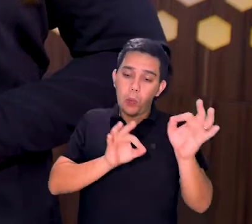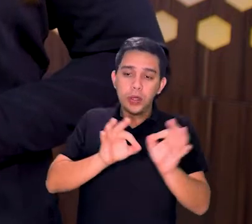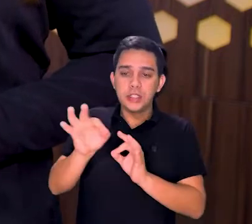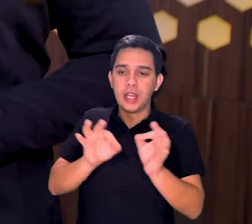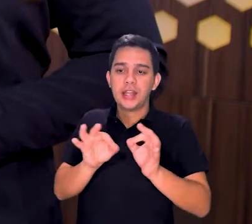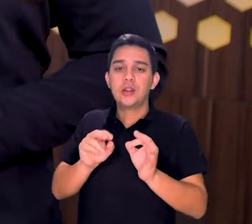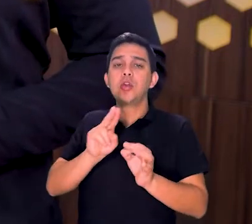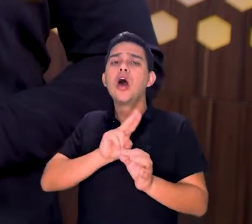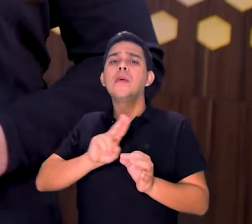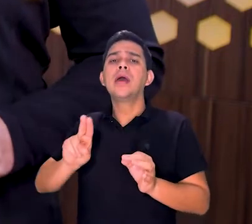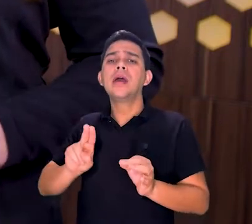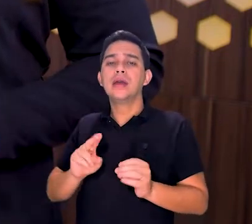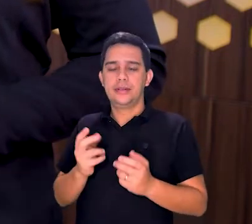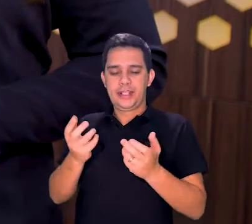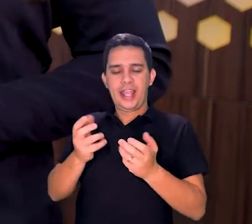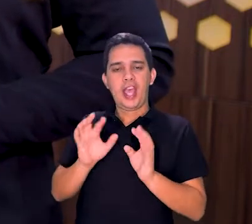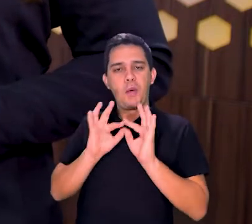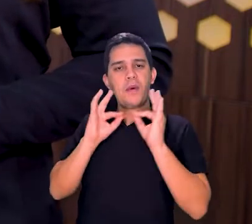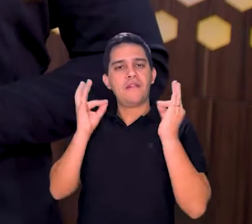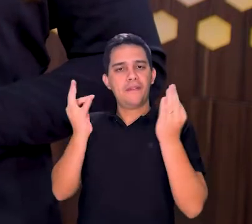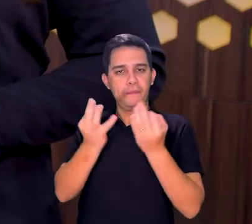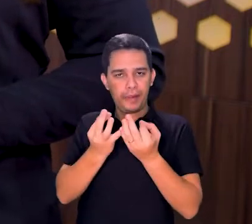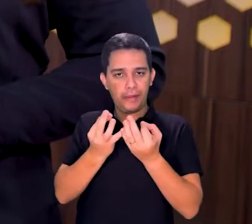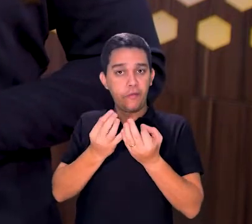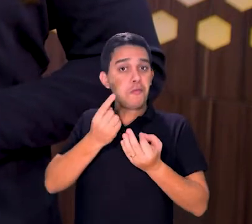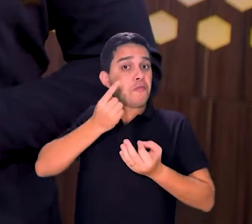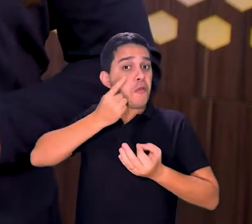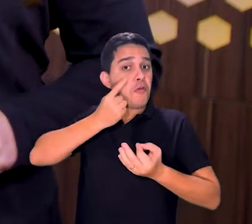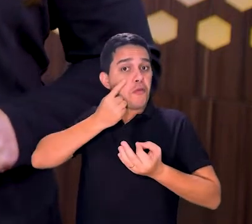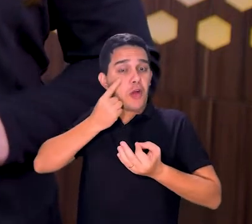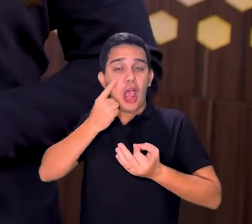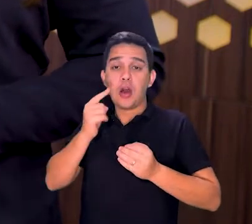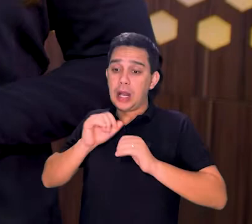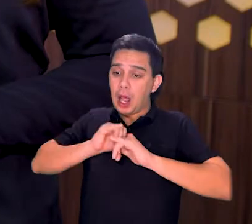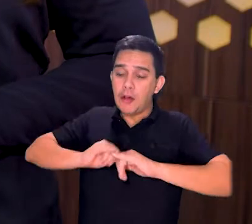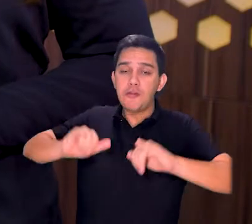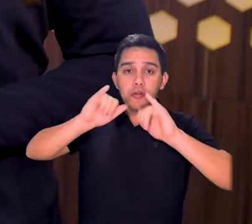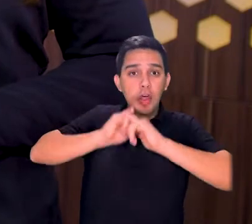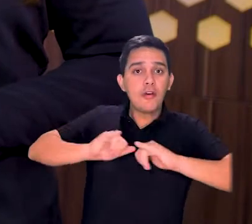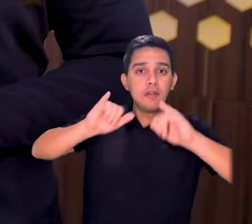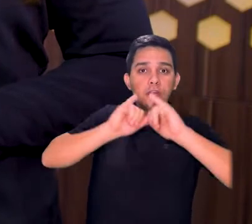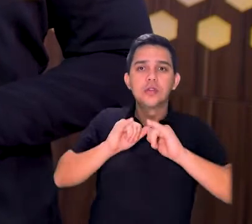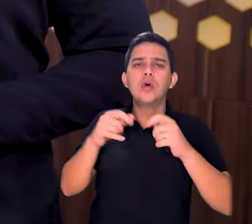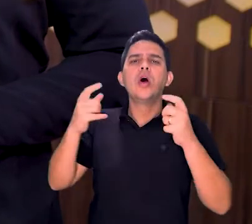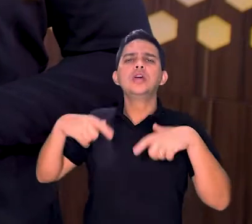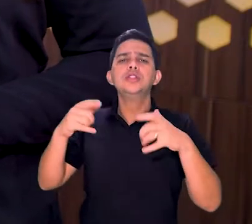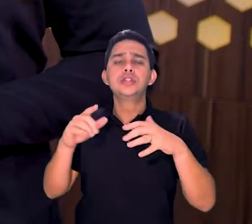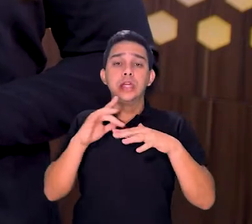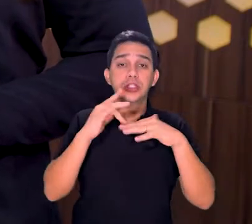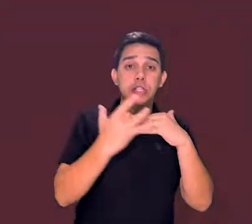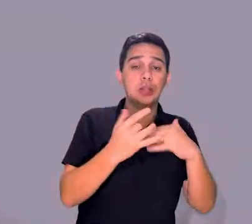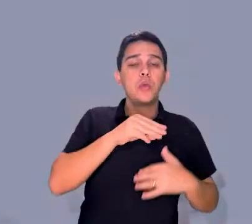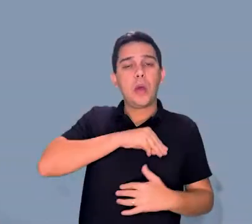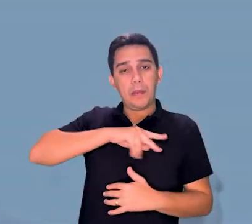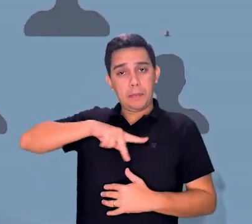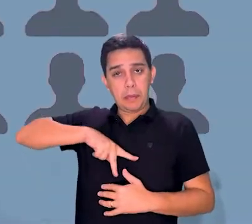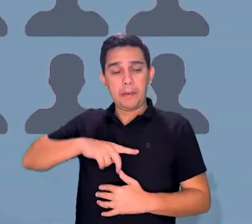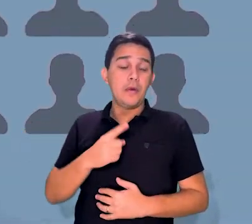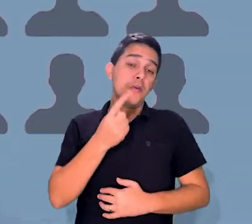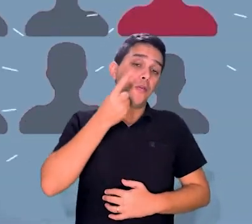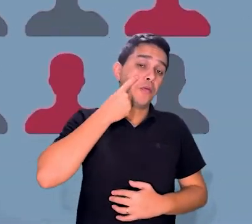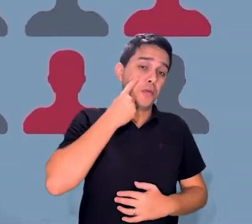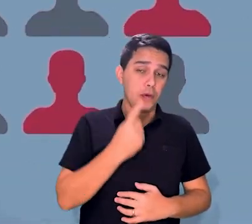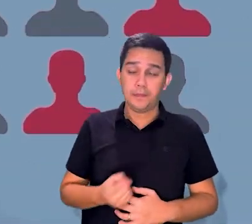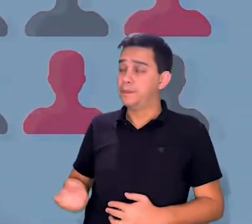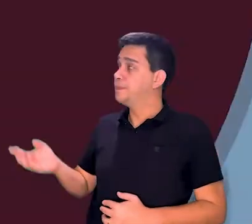Uma Família. Acompanhe agora a campanha divulgada nas redes sociais da instituição sobre o tema.